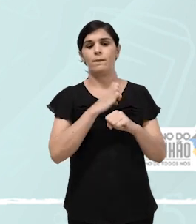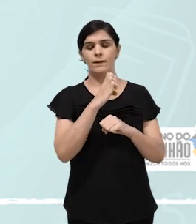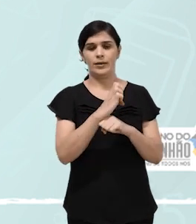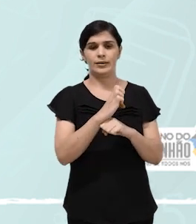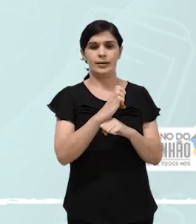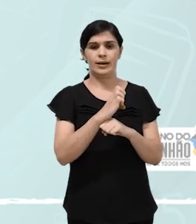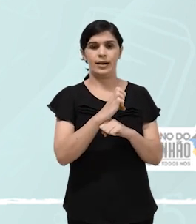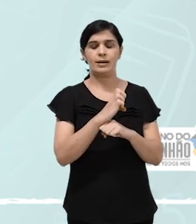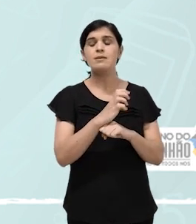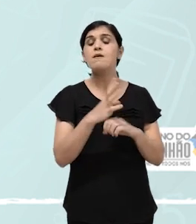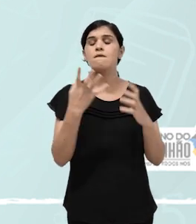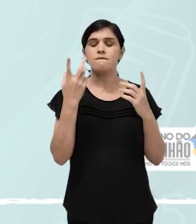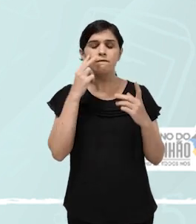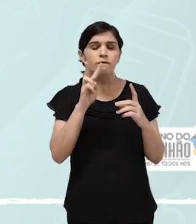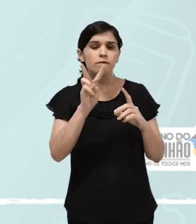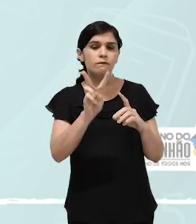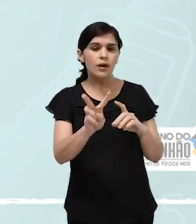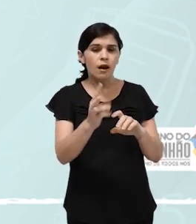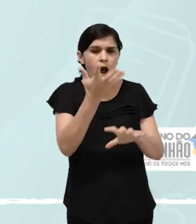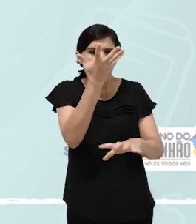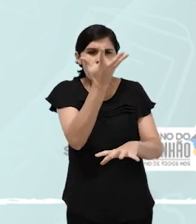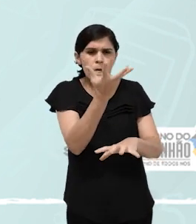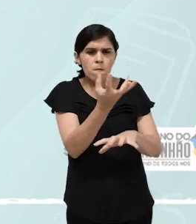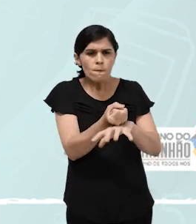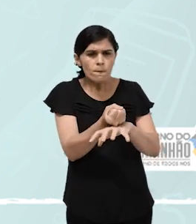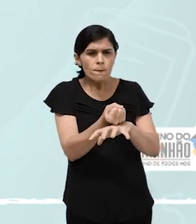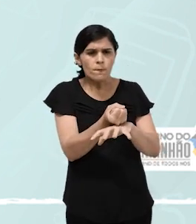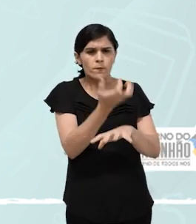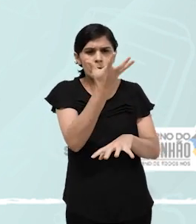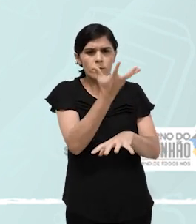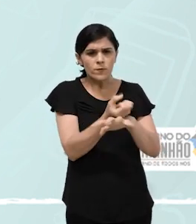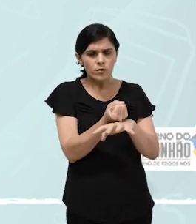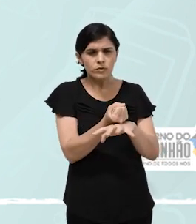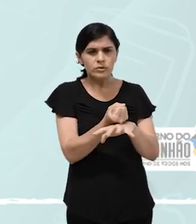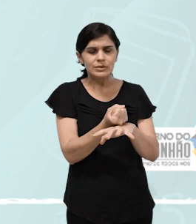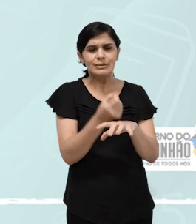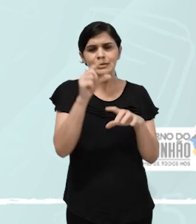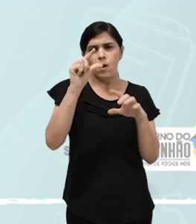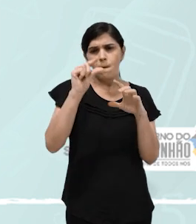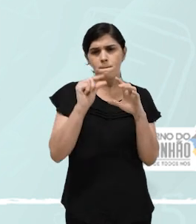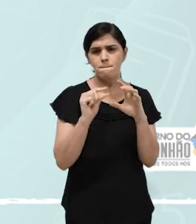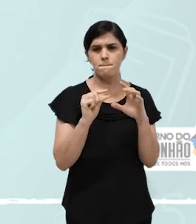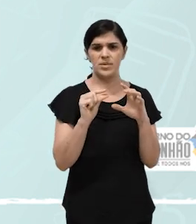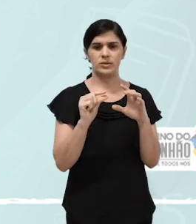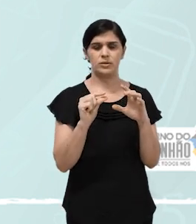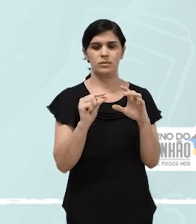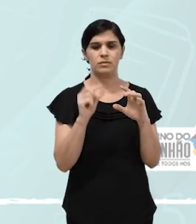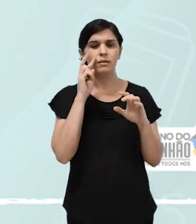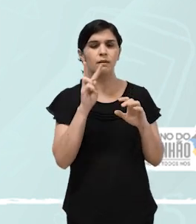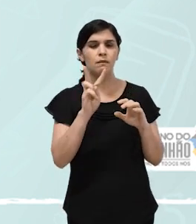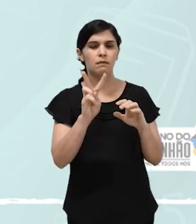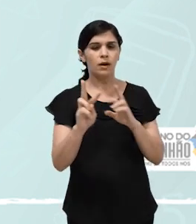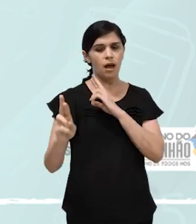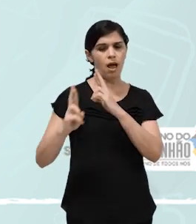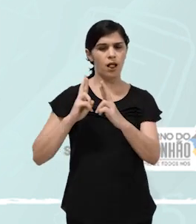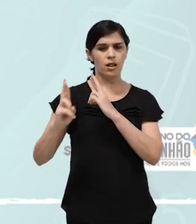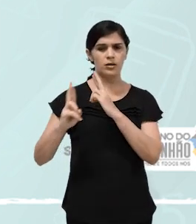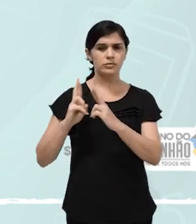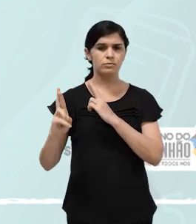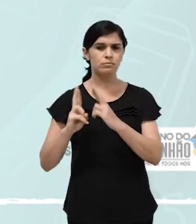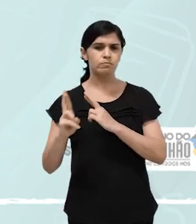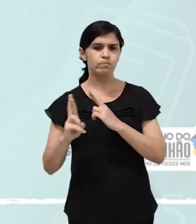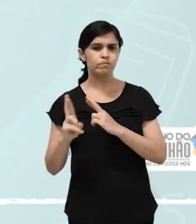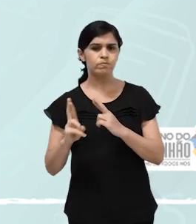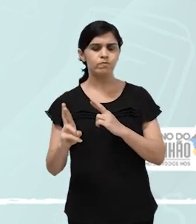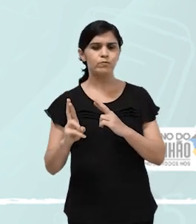atração núcleo-elétron será menor. Então, a gente relaciona com o tamanho do átomo. Se eu quero